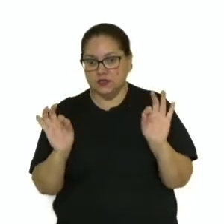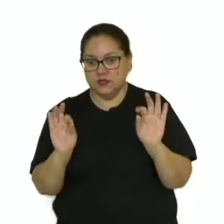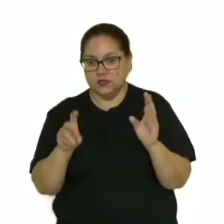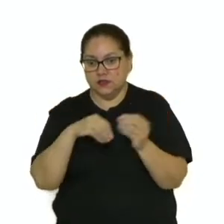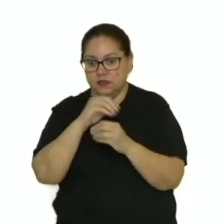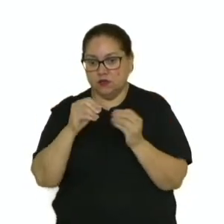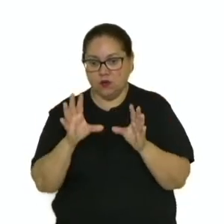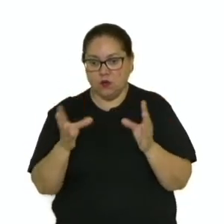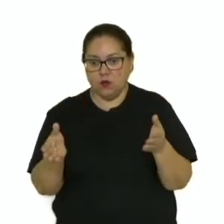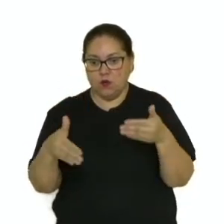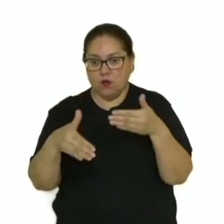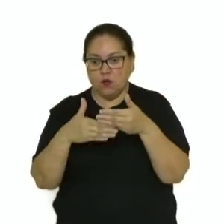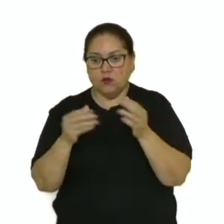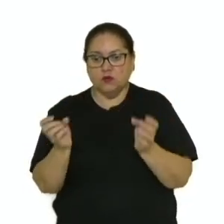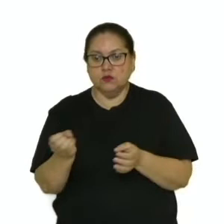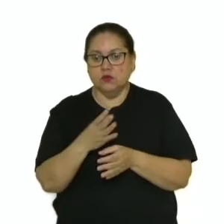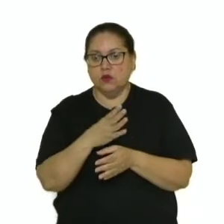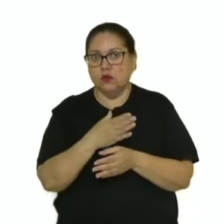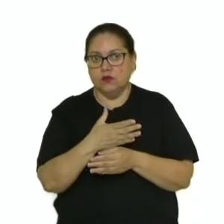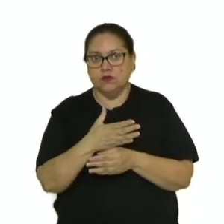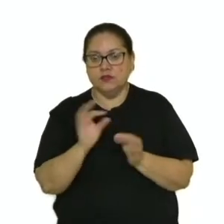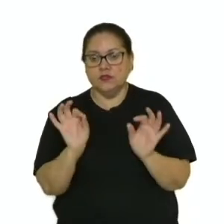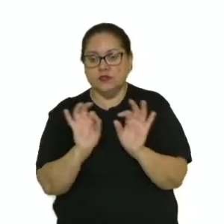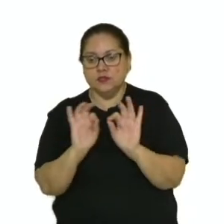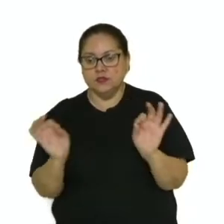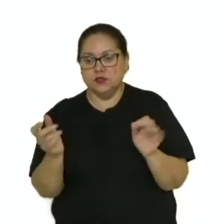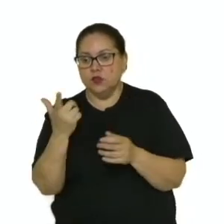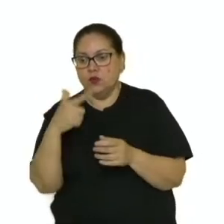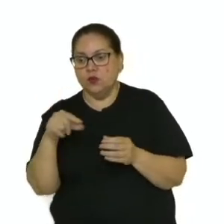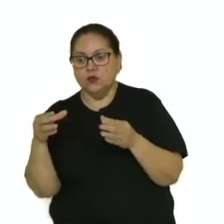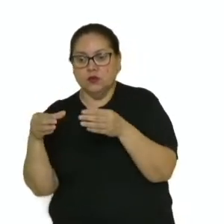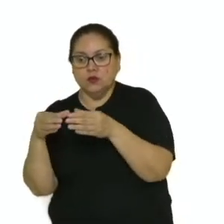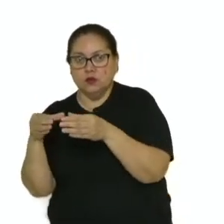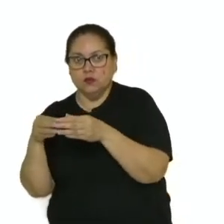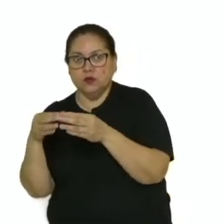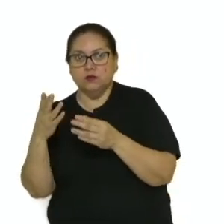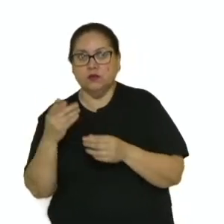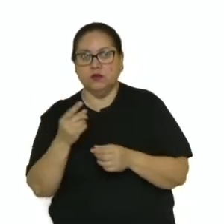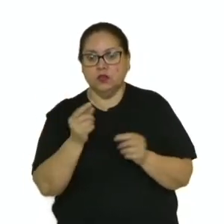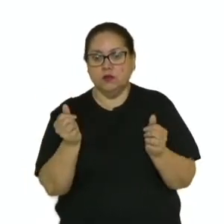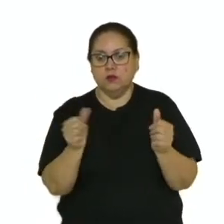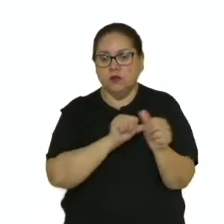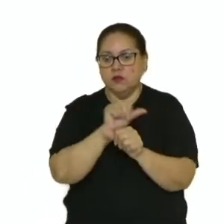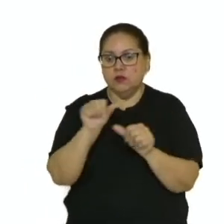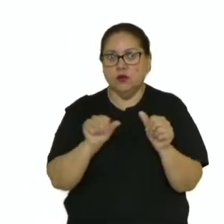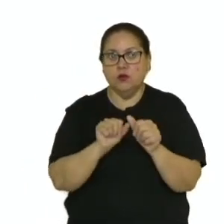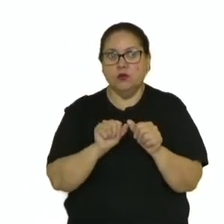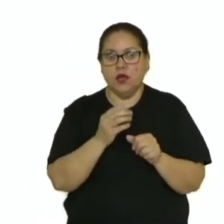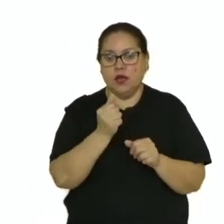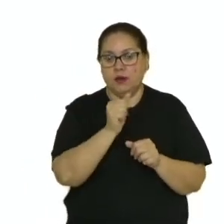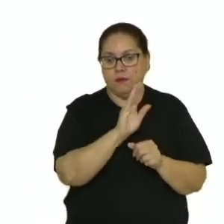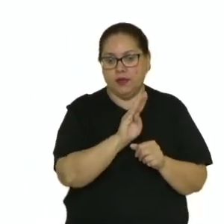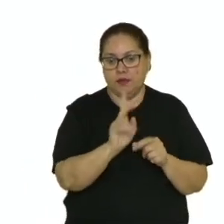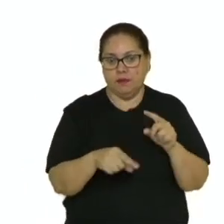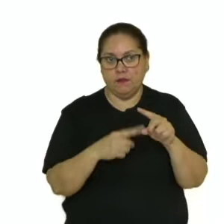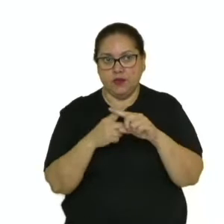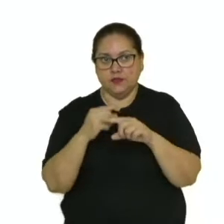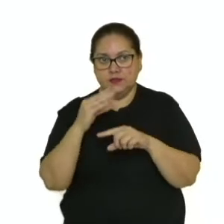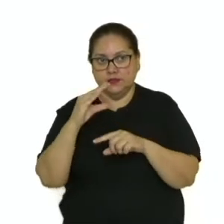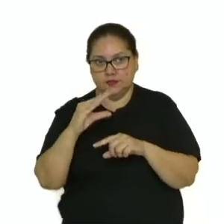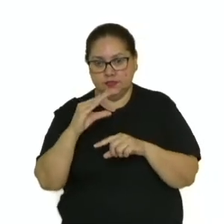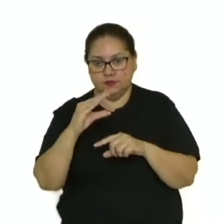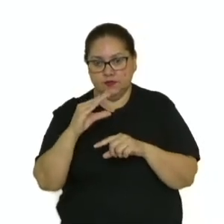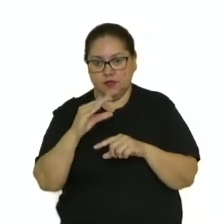composta, originando uma nova substância simples e outra composta. Então, tem uma troca aqui, né? Então, tem o AB